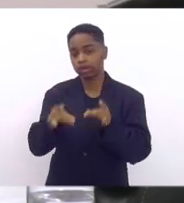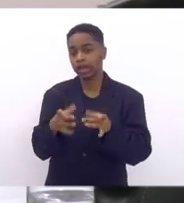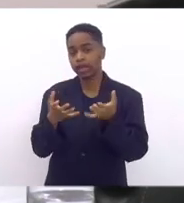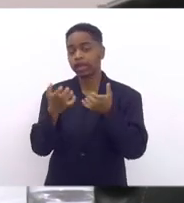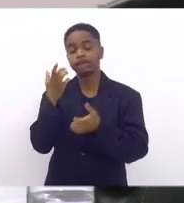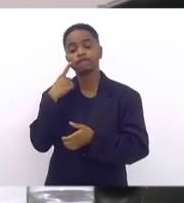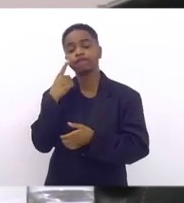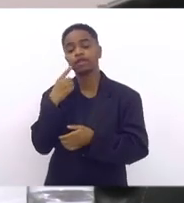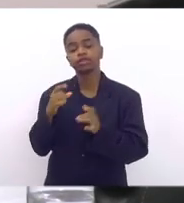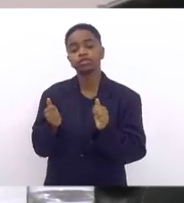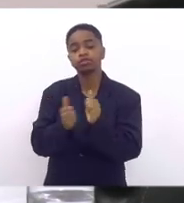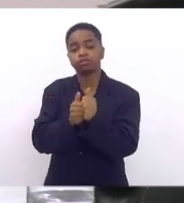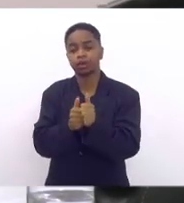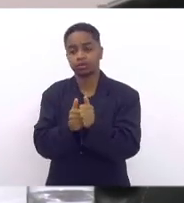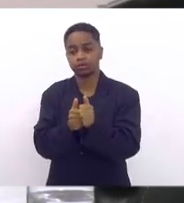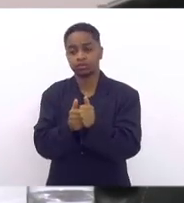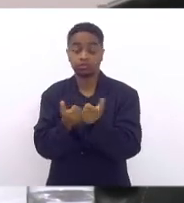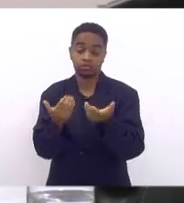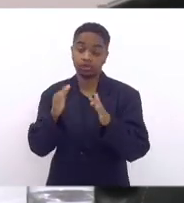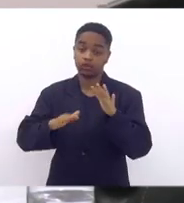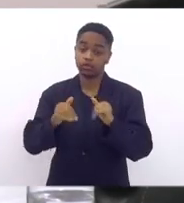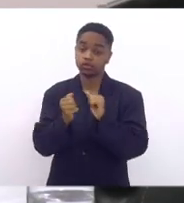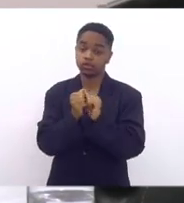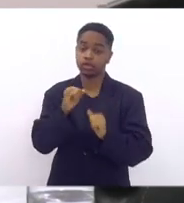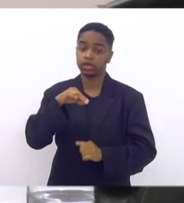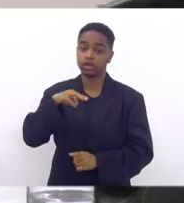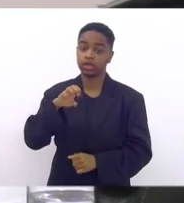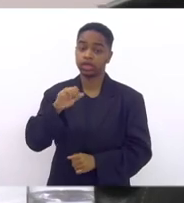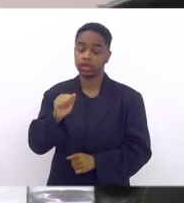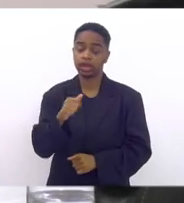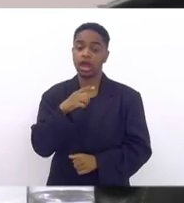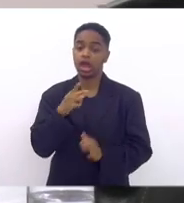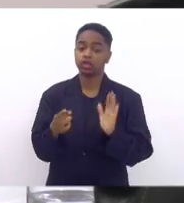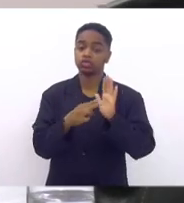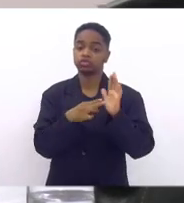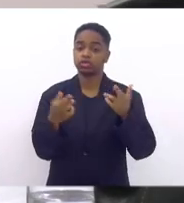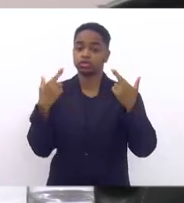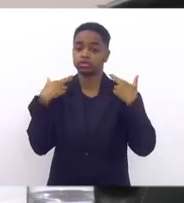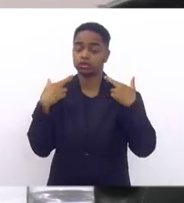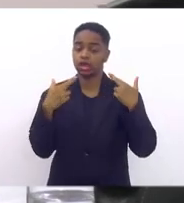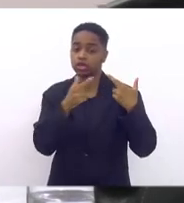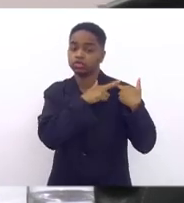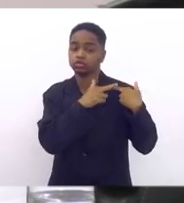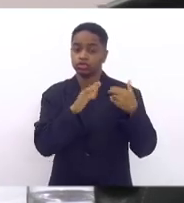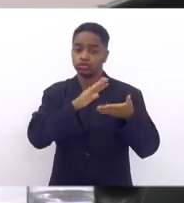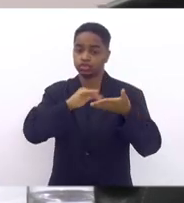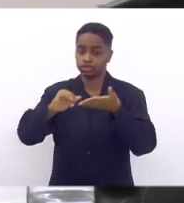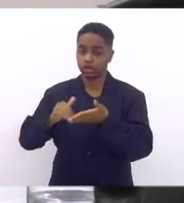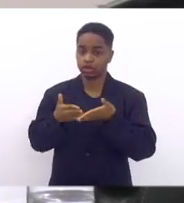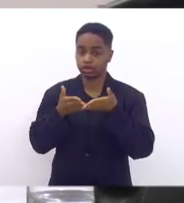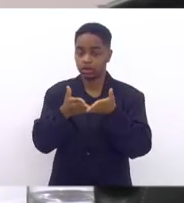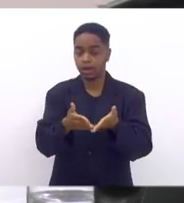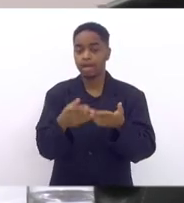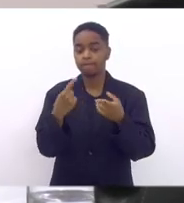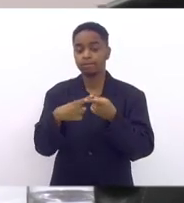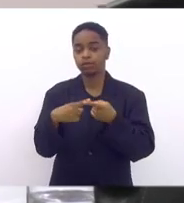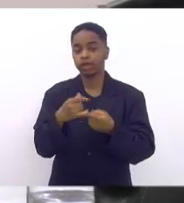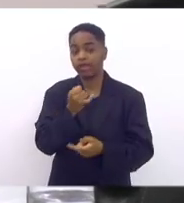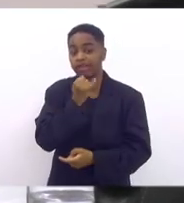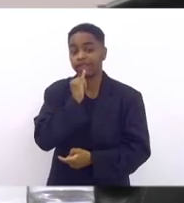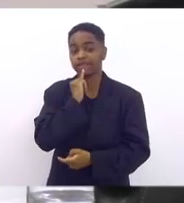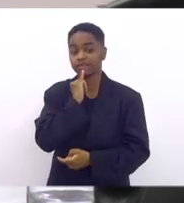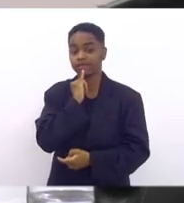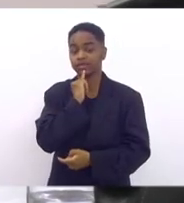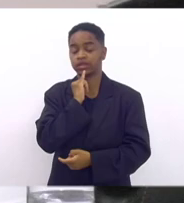perto e quem sabe junto com o Inea o Inea Assuma a responsabilidade com a Maria de retirar essas embarcações Porque infelizmente o